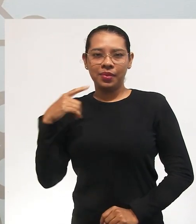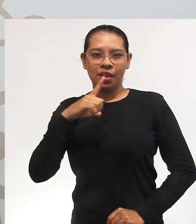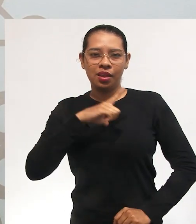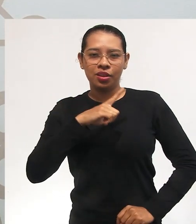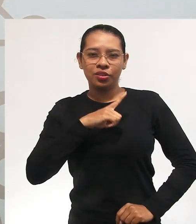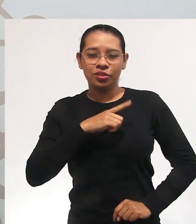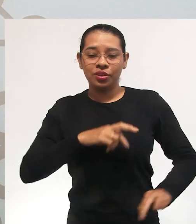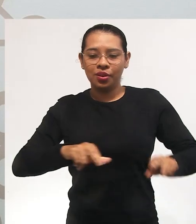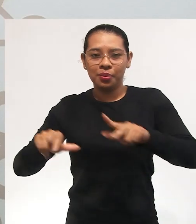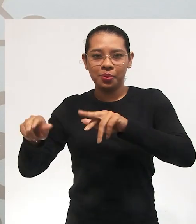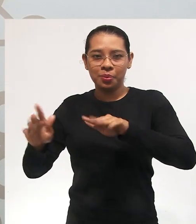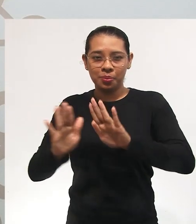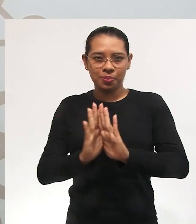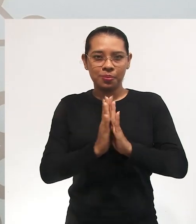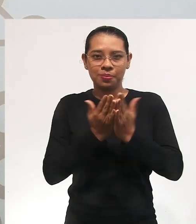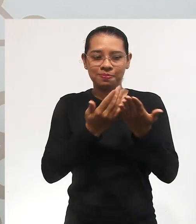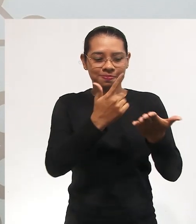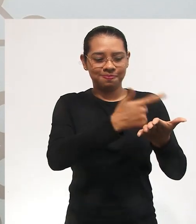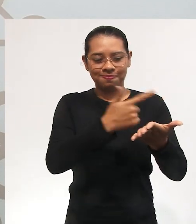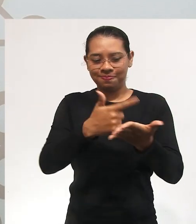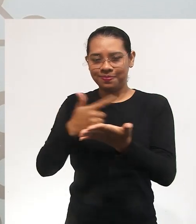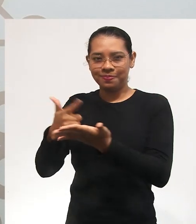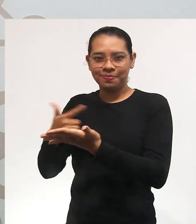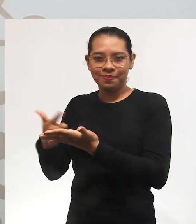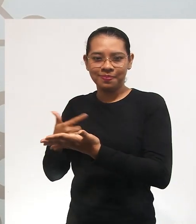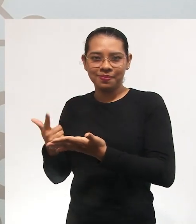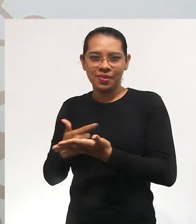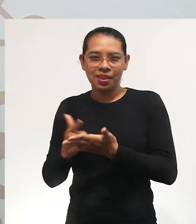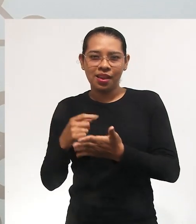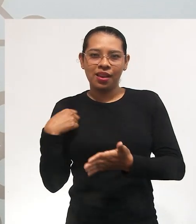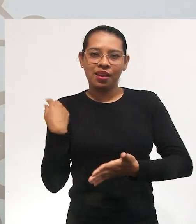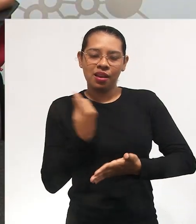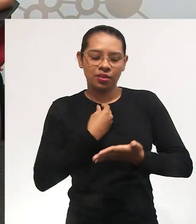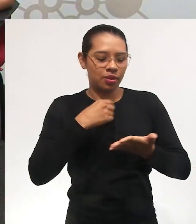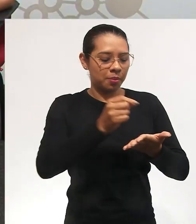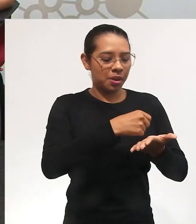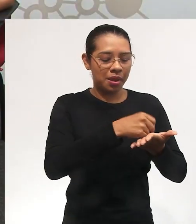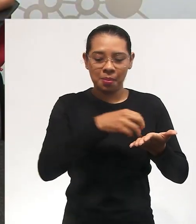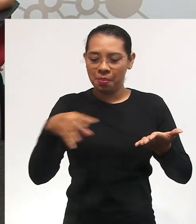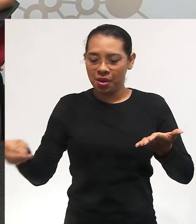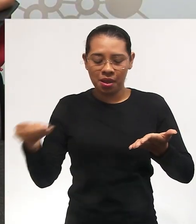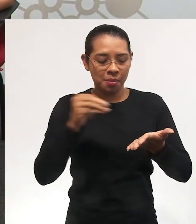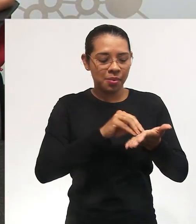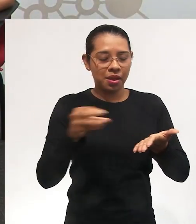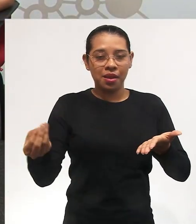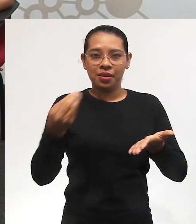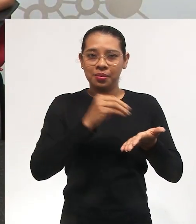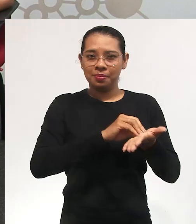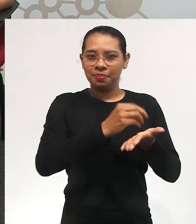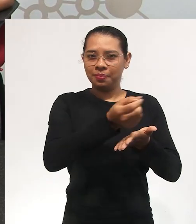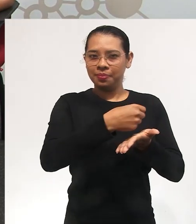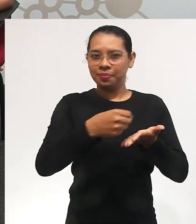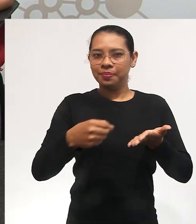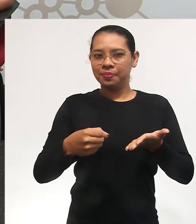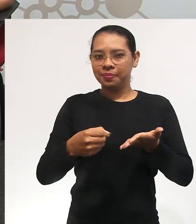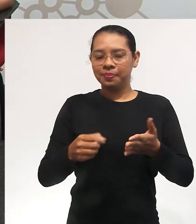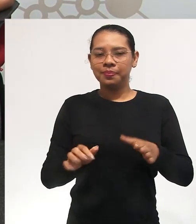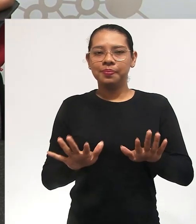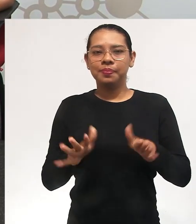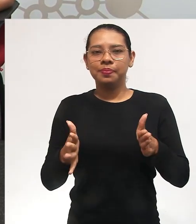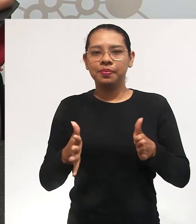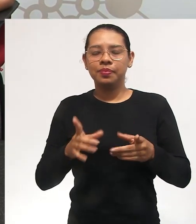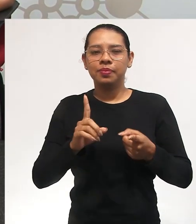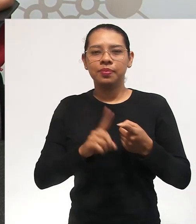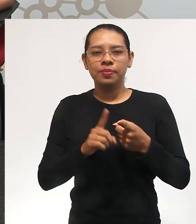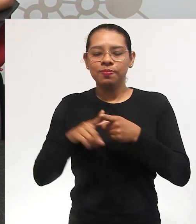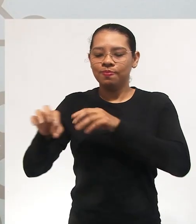gente tinha as enciclopédias, né, mas a Sim. gente fazia mesmo era cópia, a gente pegava a enciclopédia, copiava páginas e páginas.